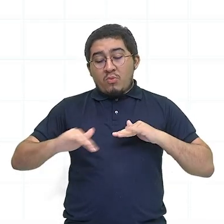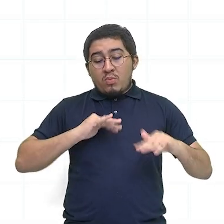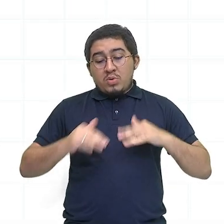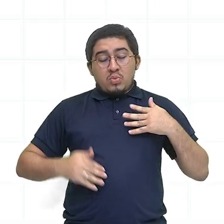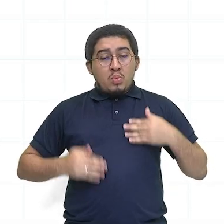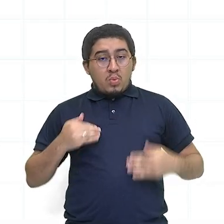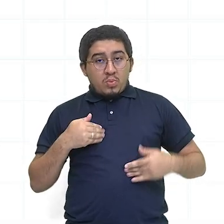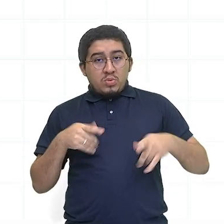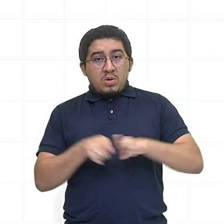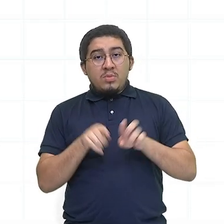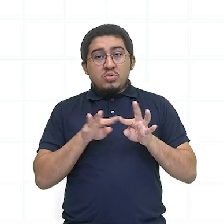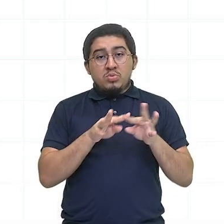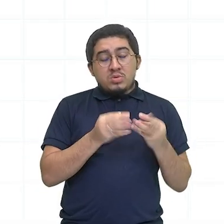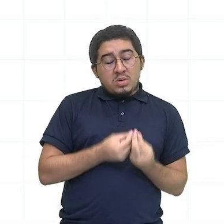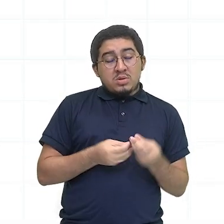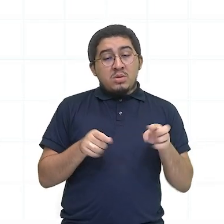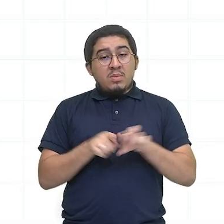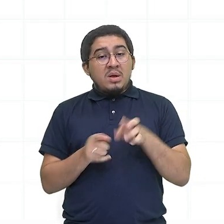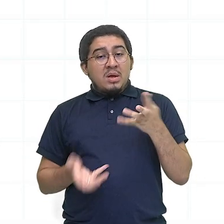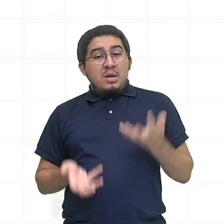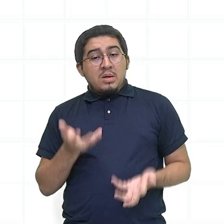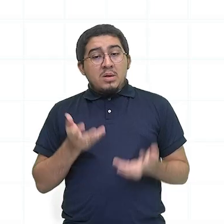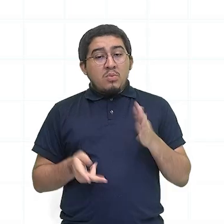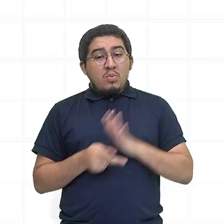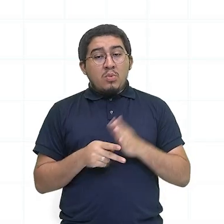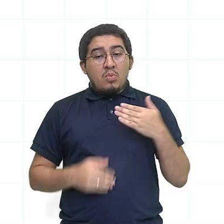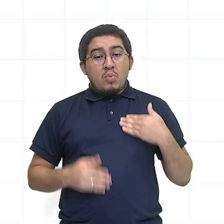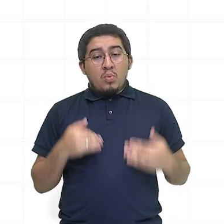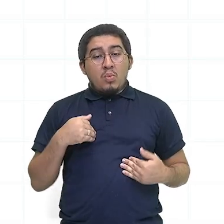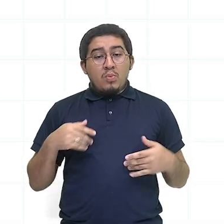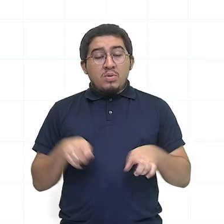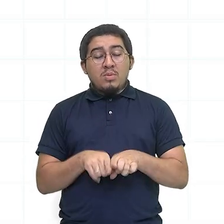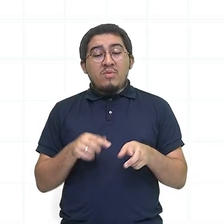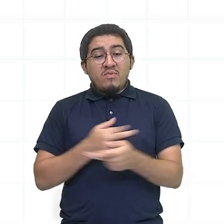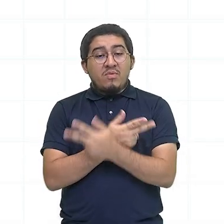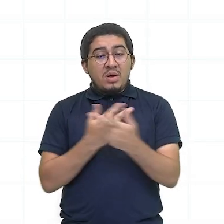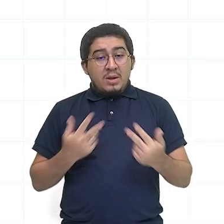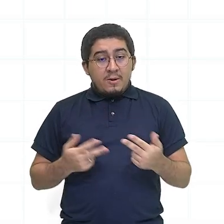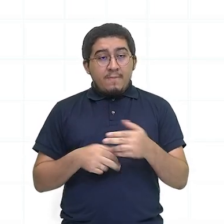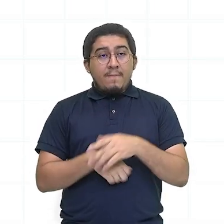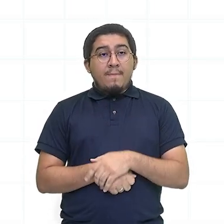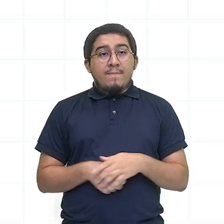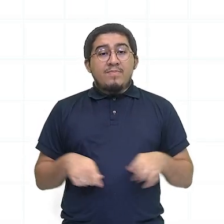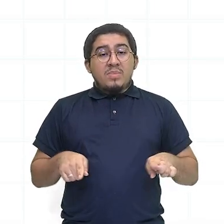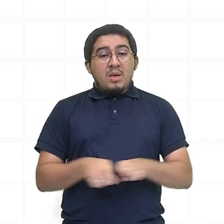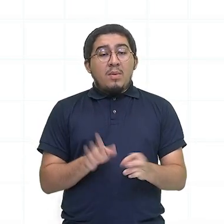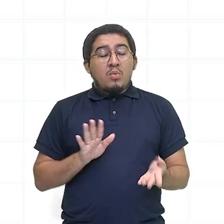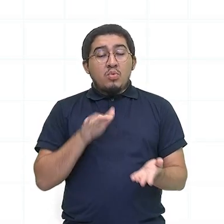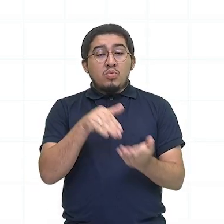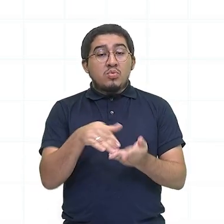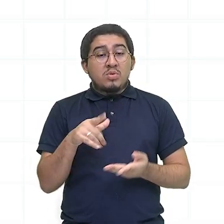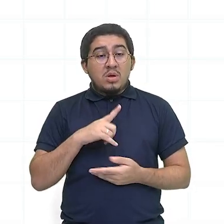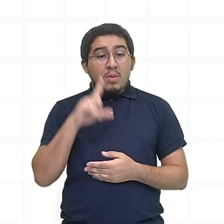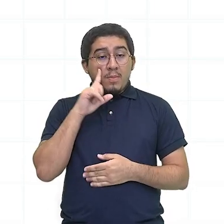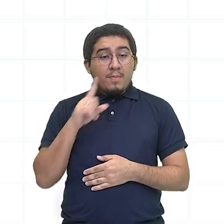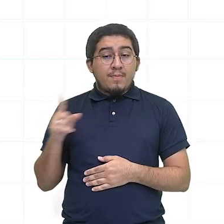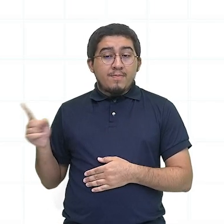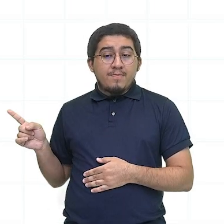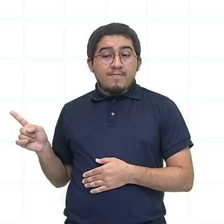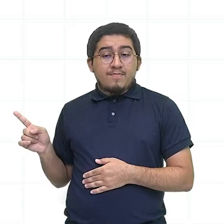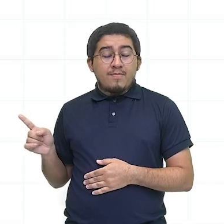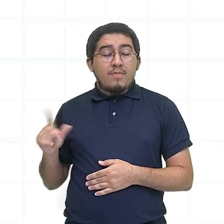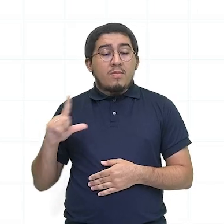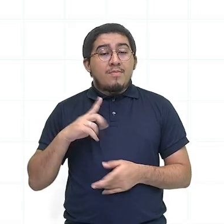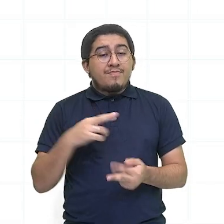de substâncias, estabilização das posições do corpo, entre outras. E temos, por último, o tecido conjuntivo, que